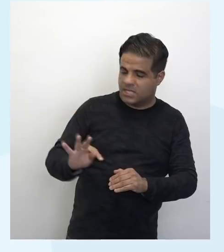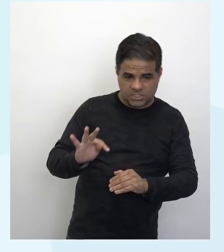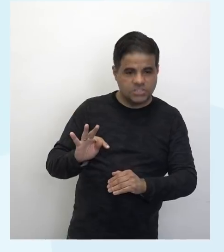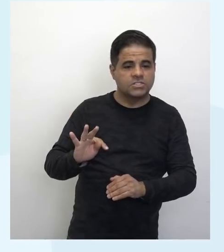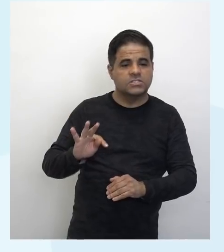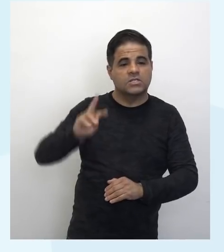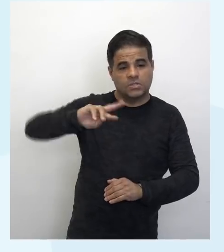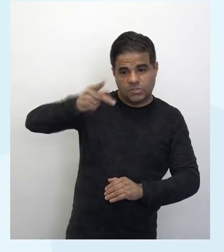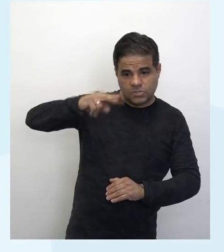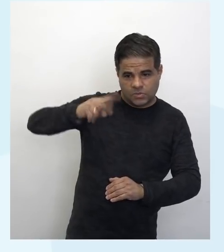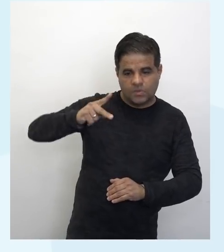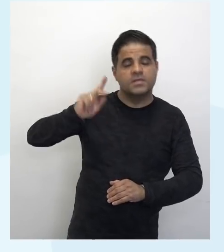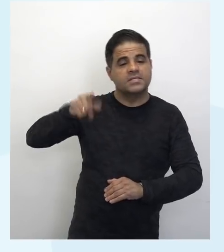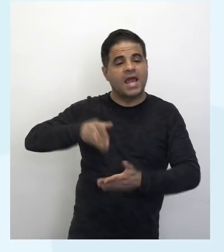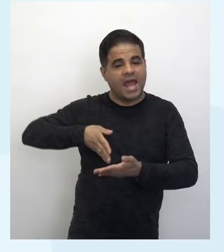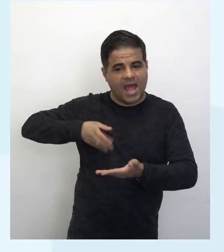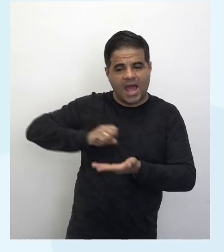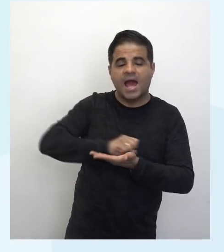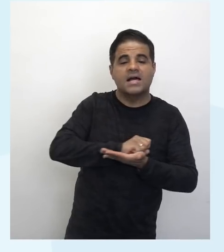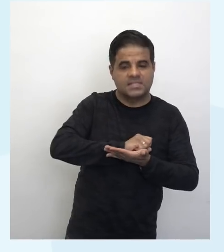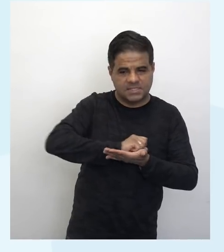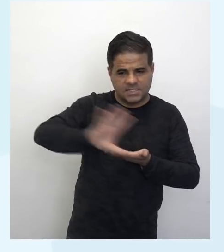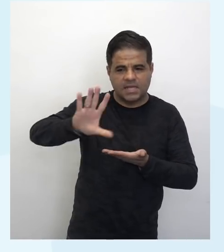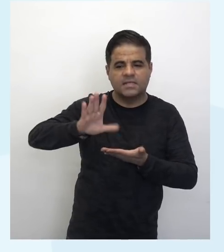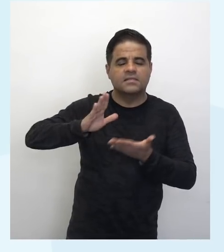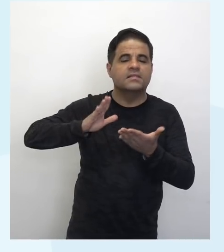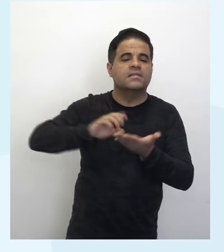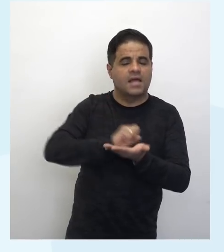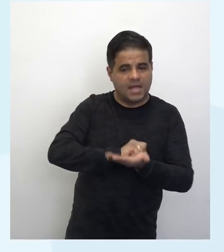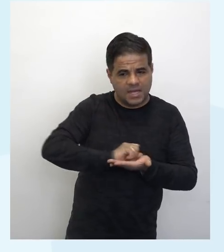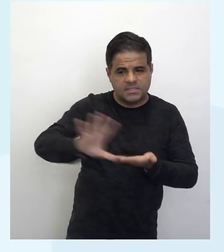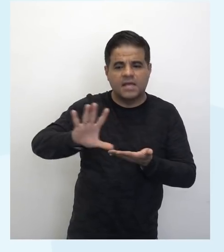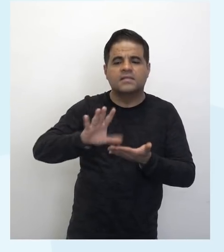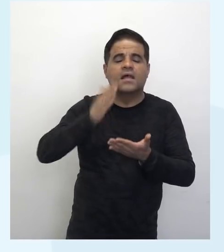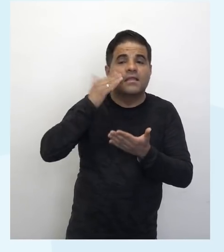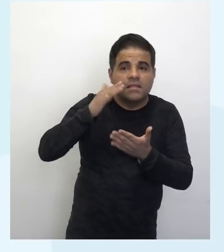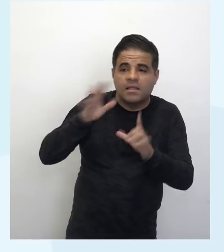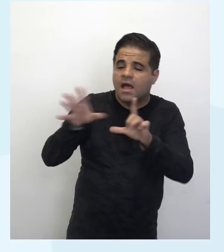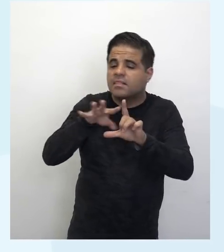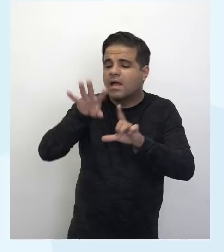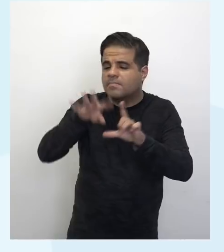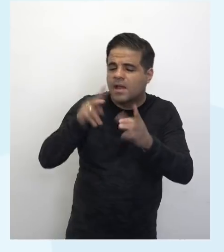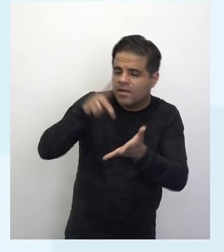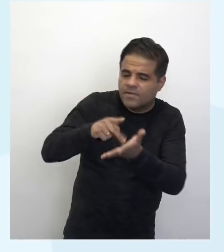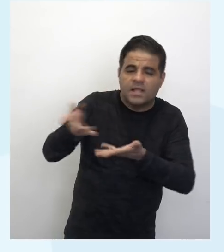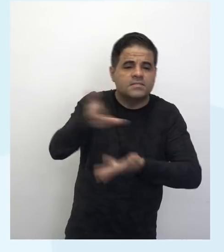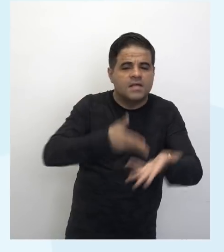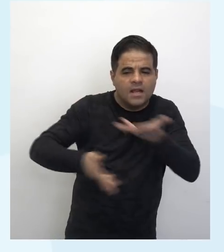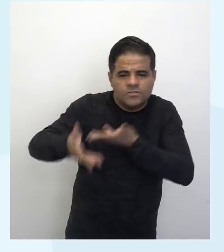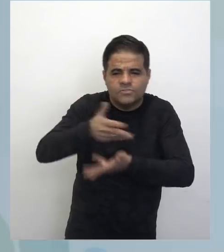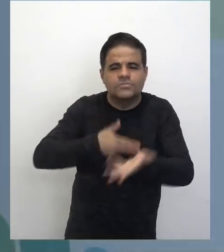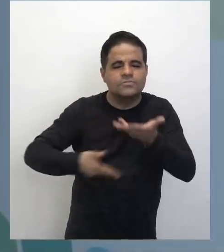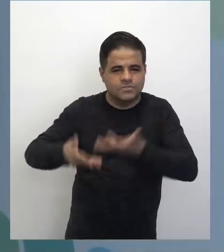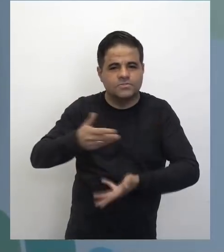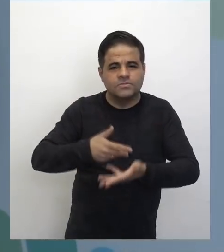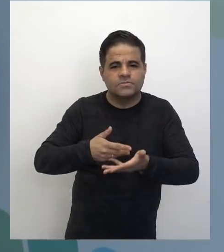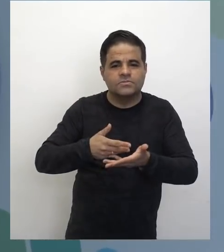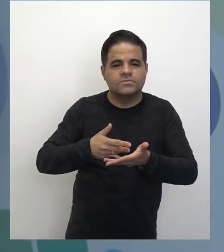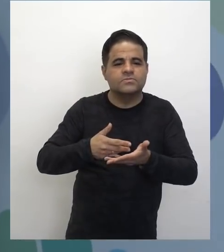esse quanto esse, é a saída, tá? Então, é entender como a tabela da verdade se relaciona aí com